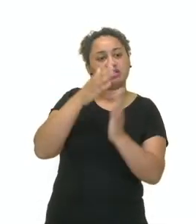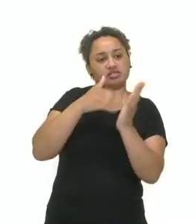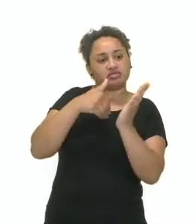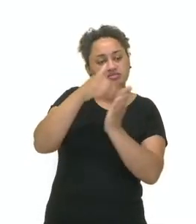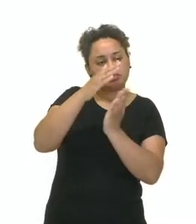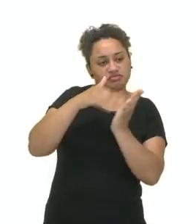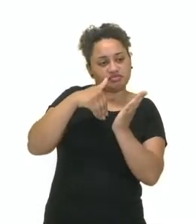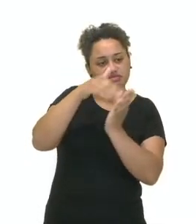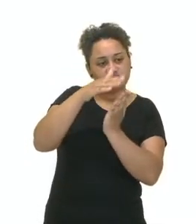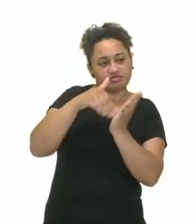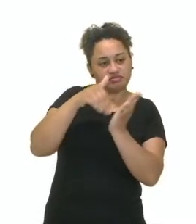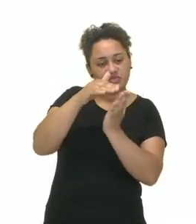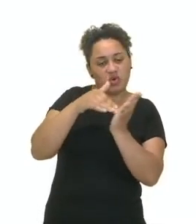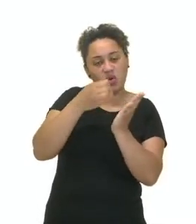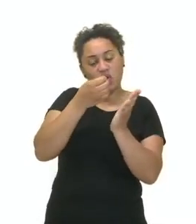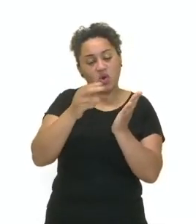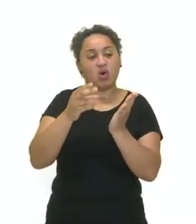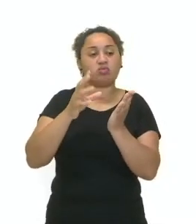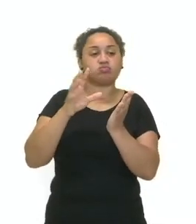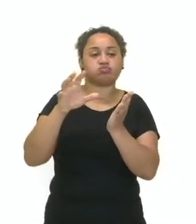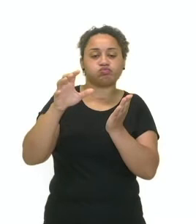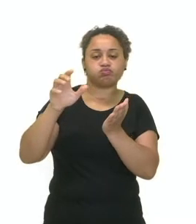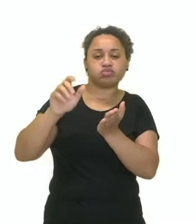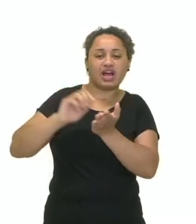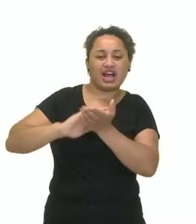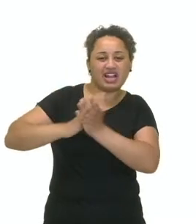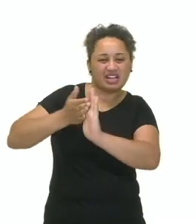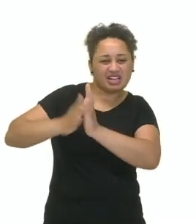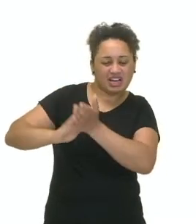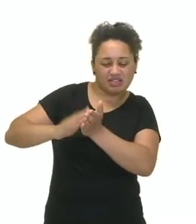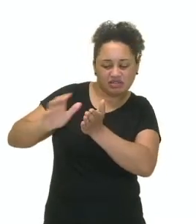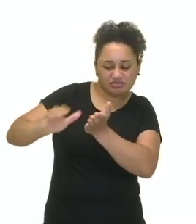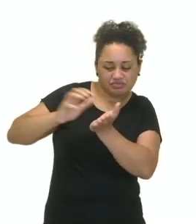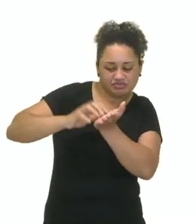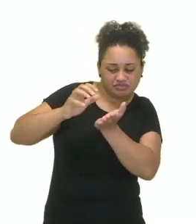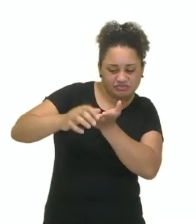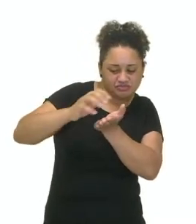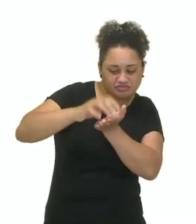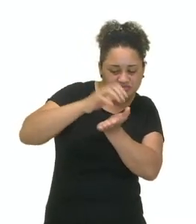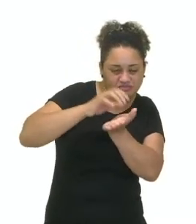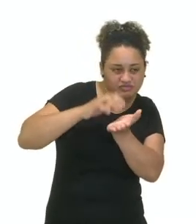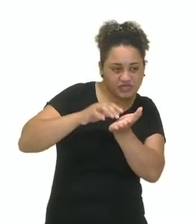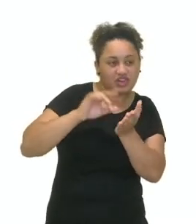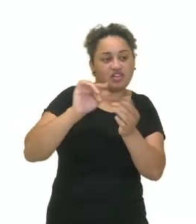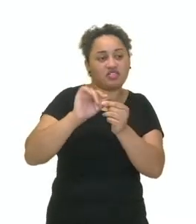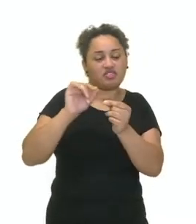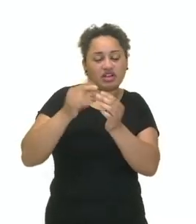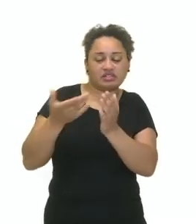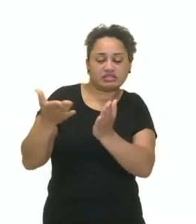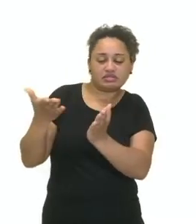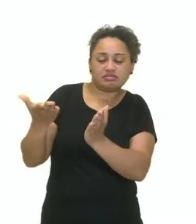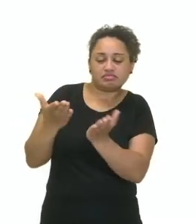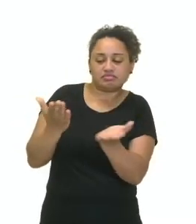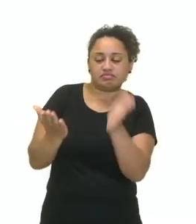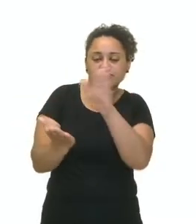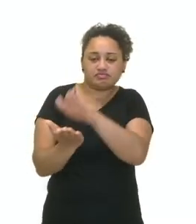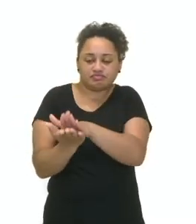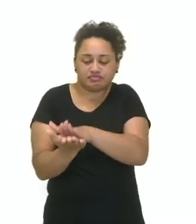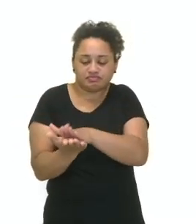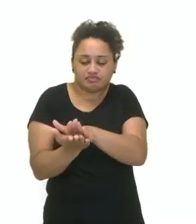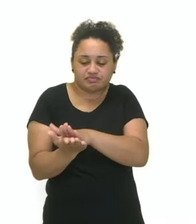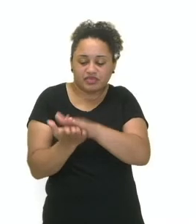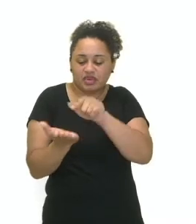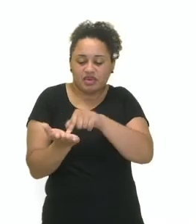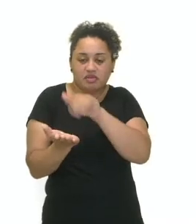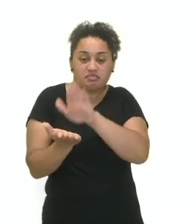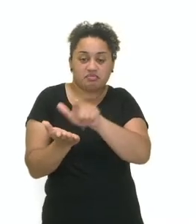rolinho de tinta ali ou a esponjinha, passa sobre o desenho e faz uma prensa, né? Carimba ali o papel,